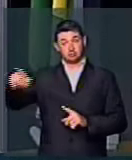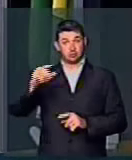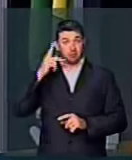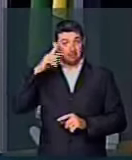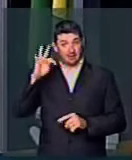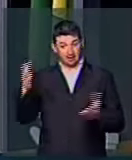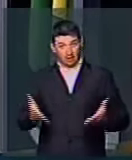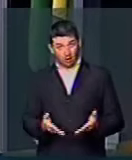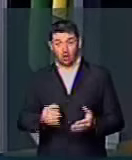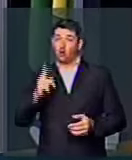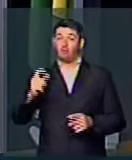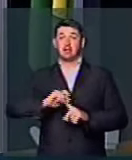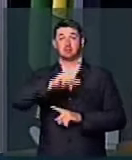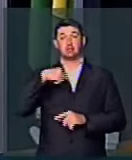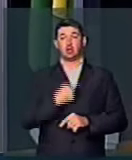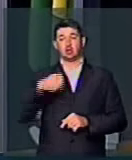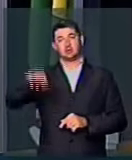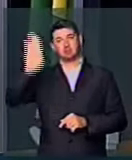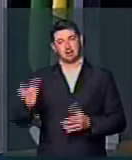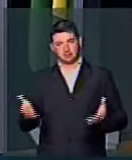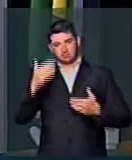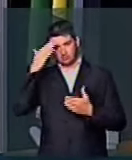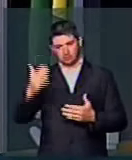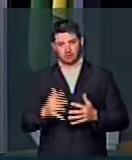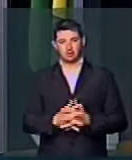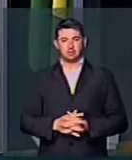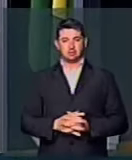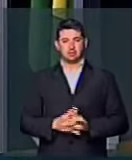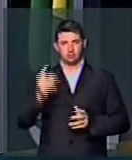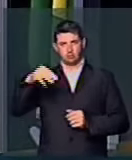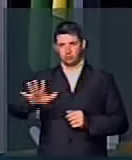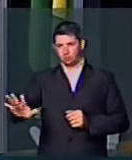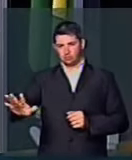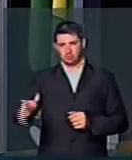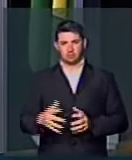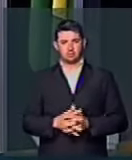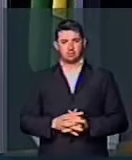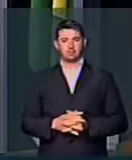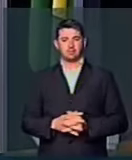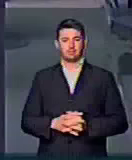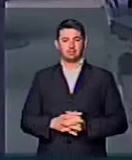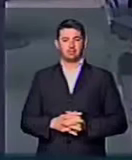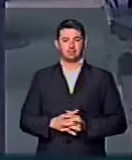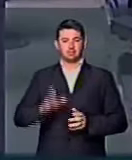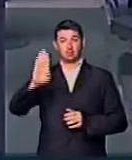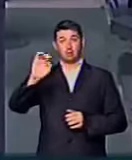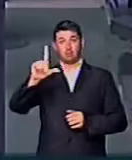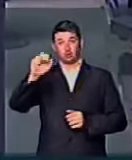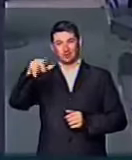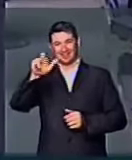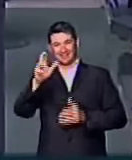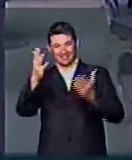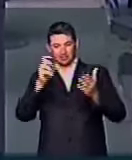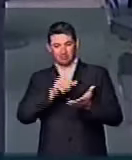daí agora, ou ele vai tirar nós do Brasil. Muito obrigado. Tem mais um minuto, eu permito aí. Nobre deputado Bolsonaro, só para que conste